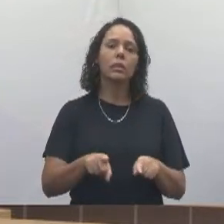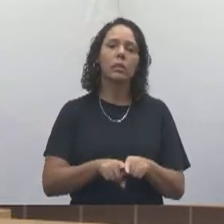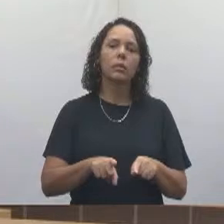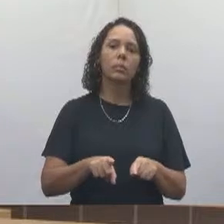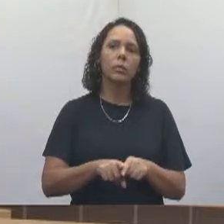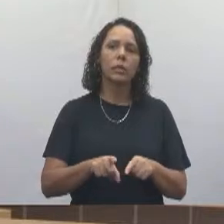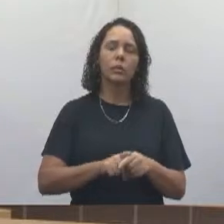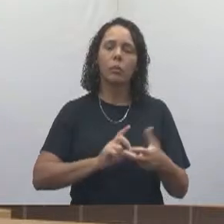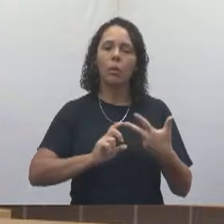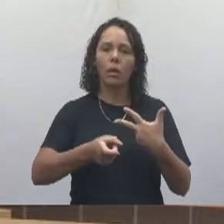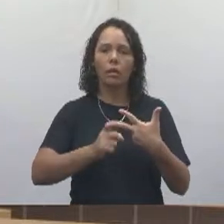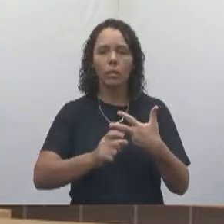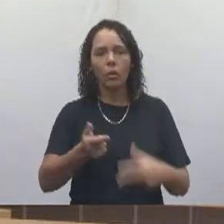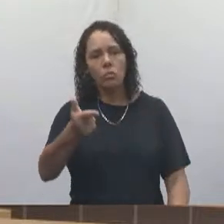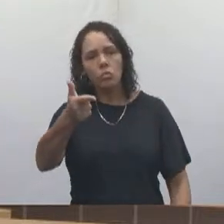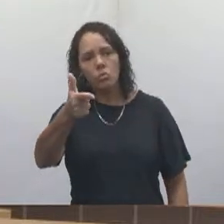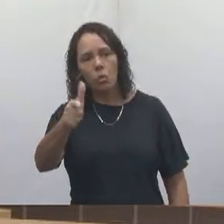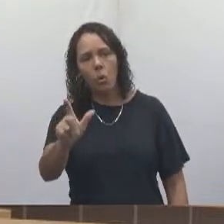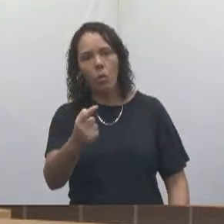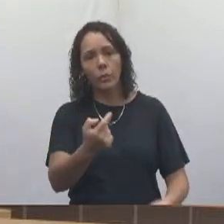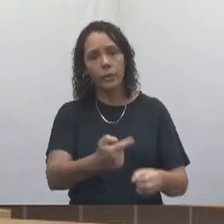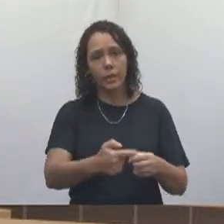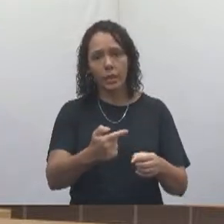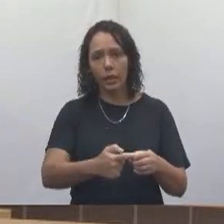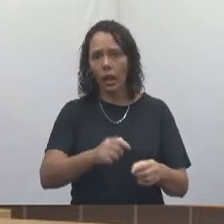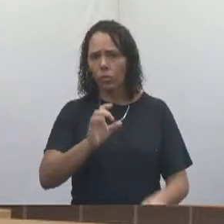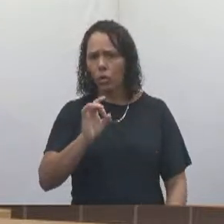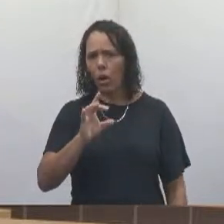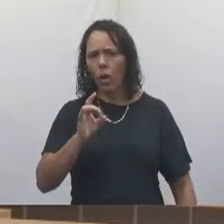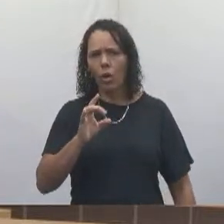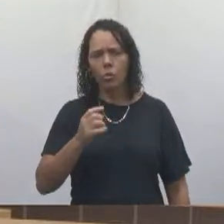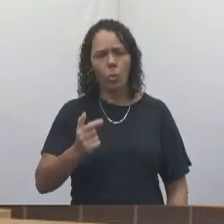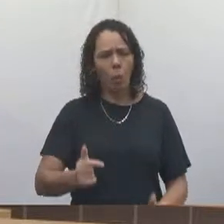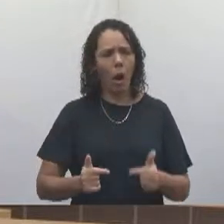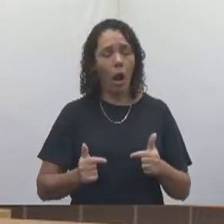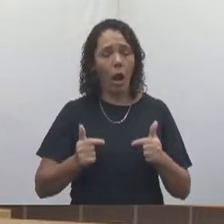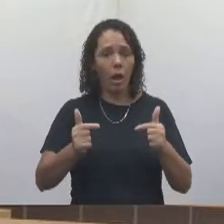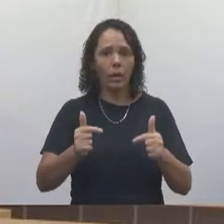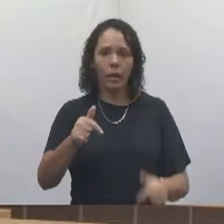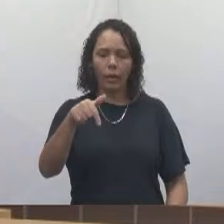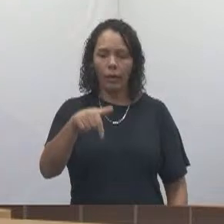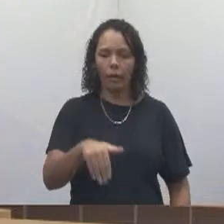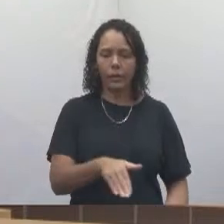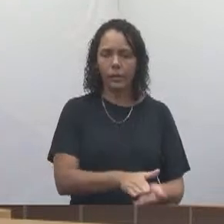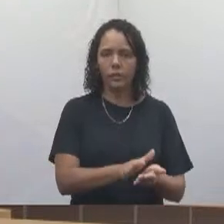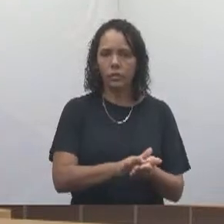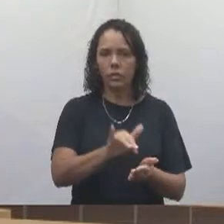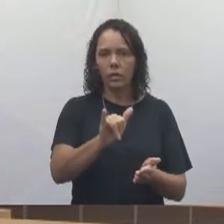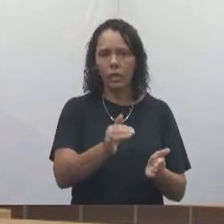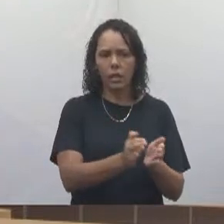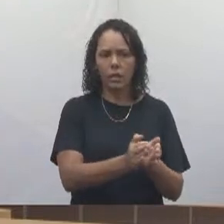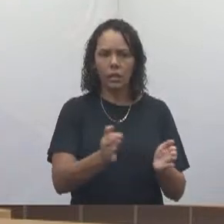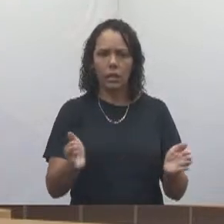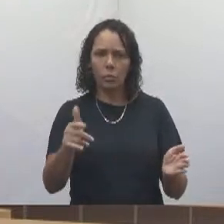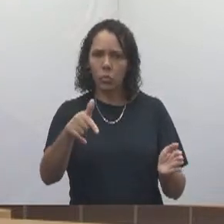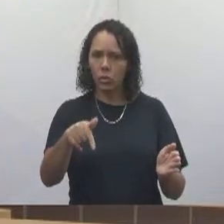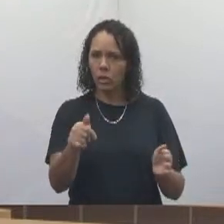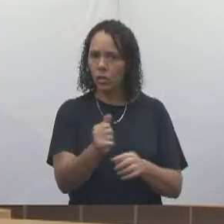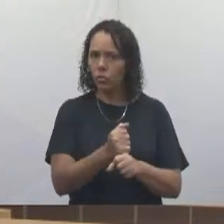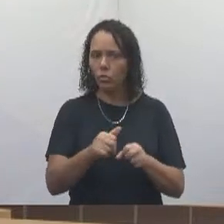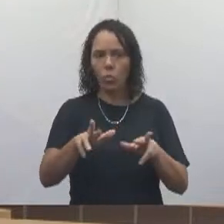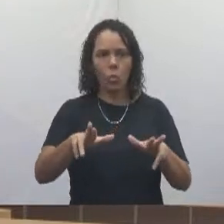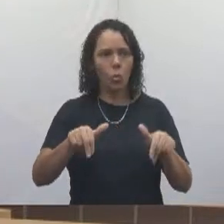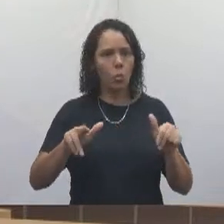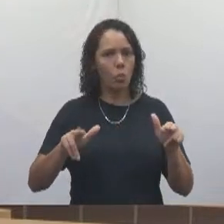algumas cidades há uma verdadeira guerra, aqui em Jacareí, nesses 7 anos, nós nunca fizemos isso. E isto